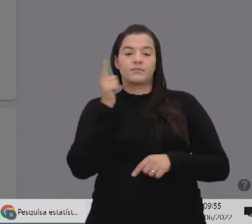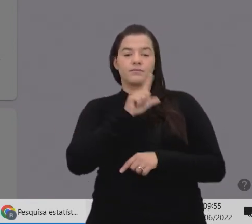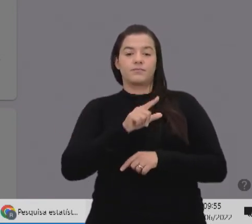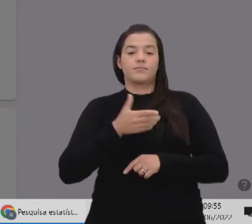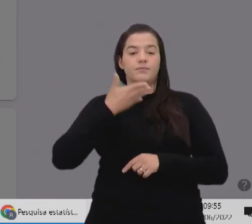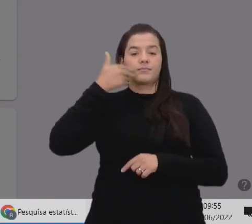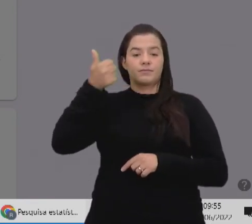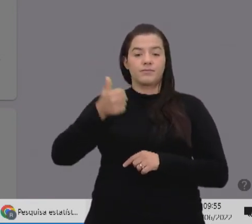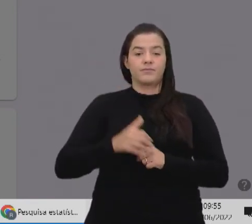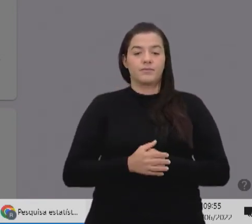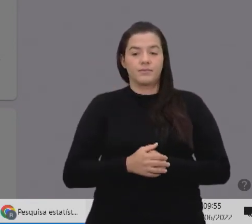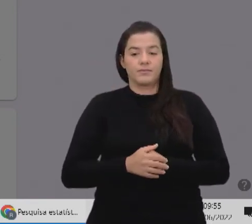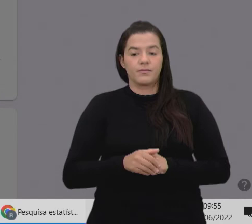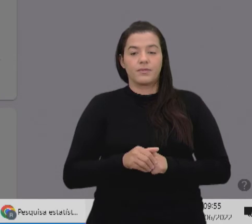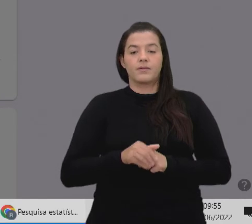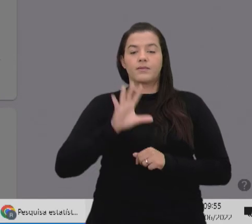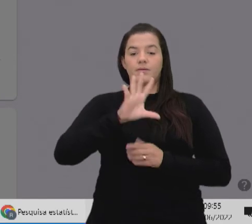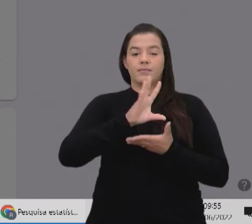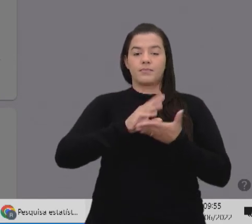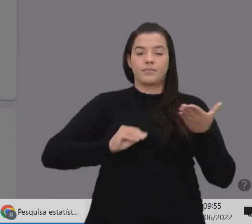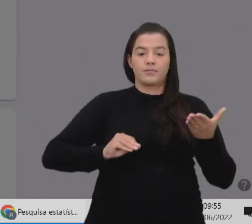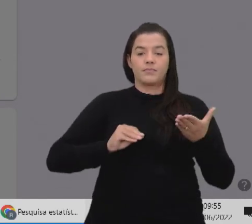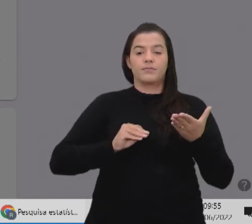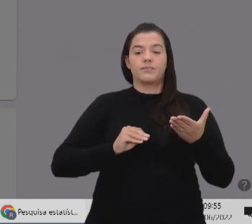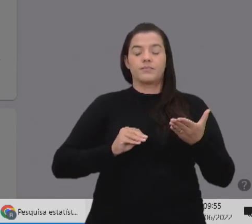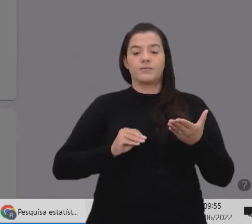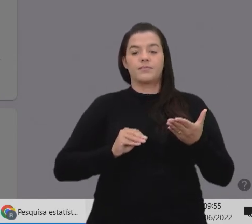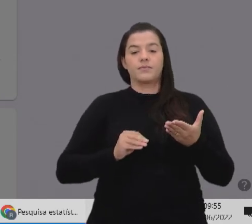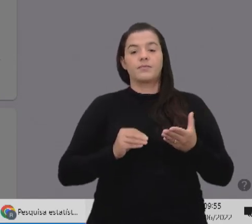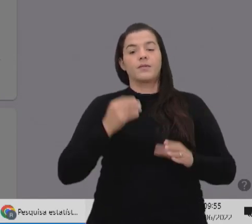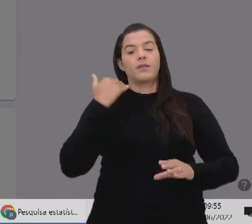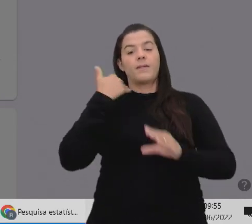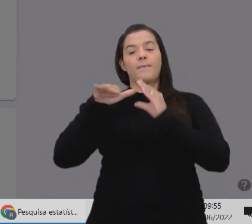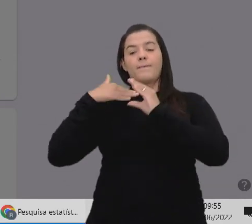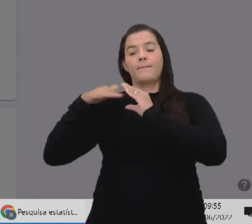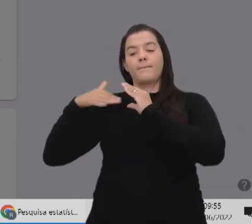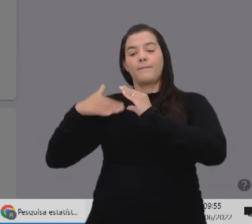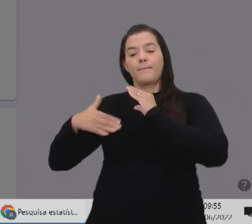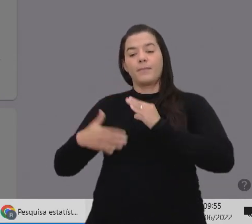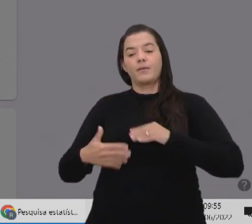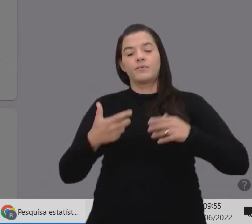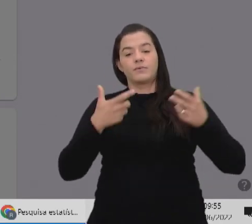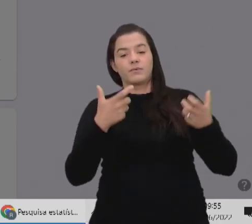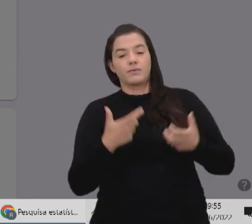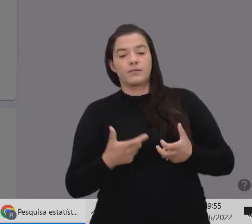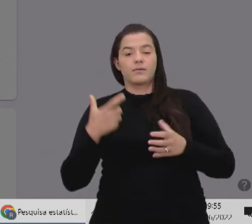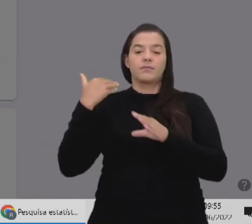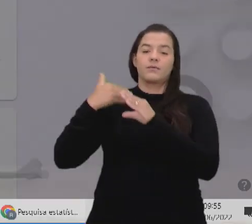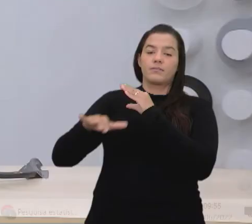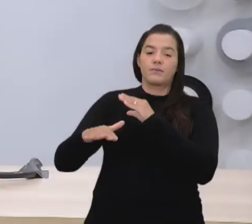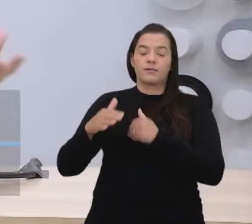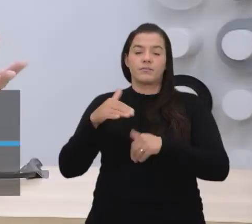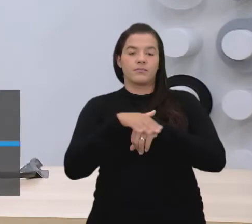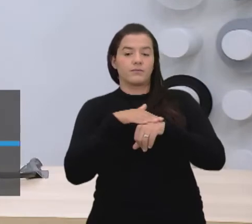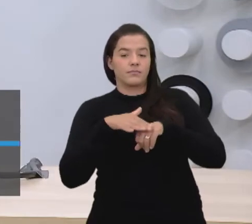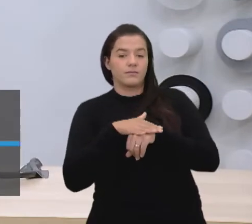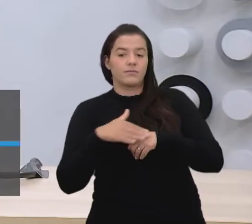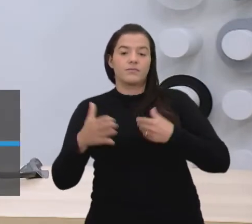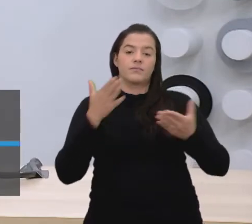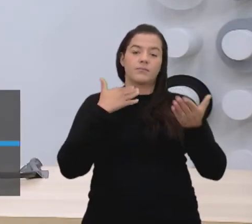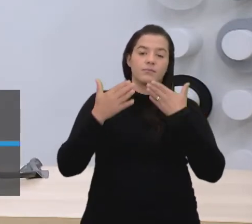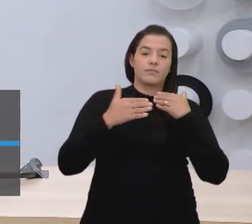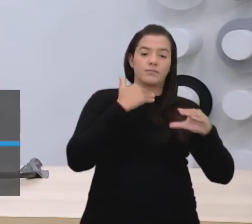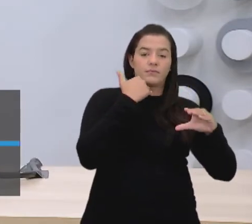ficou melhorzinho. ficou mais Aí eu vou em bonitinho. copiar. Aí eu copiei ele. Aí eu mando pra quem eu quiser, da forma que eu quiser. Ah, quero mandar para um aplicativo de conversa. Quero mandar por